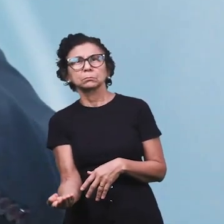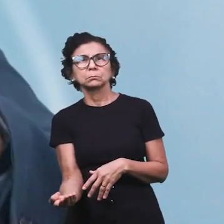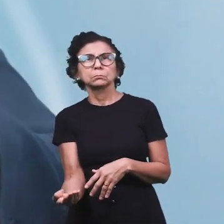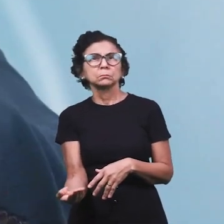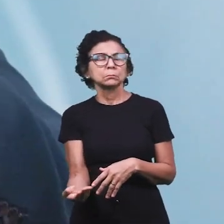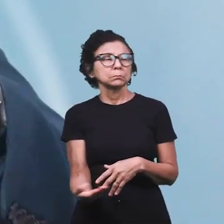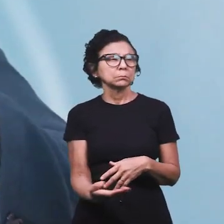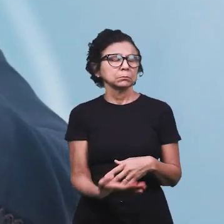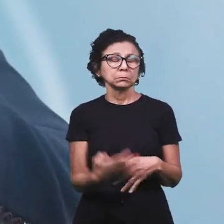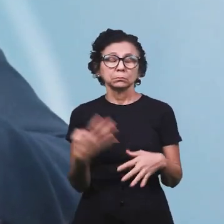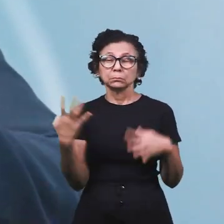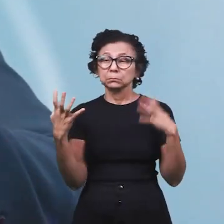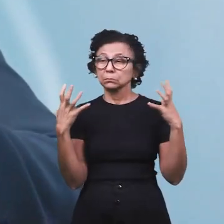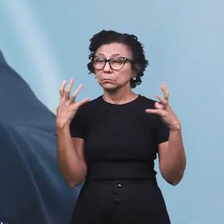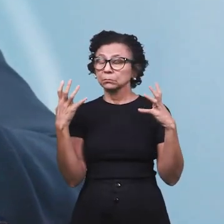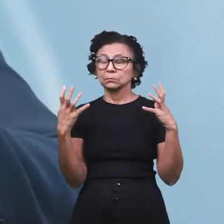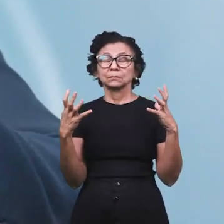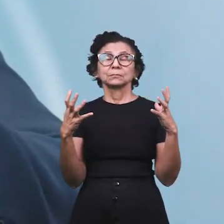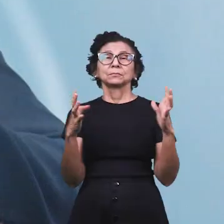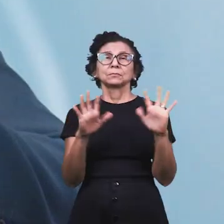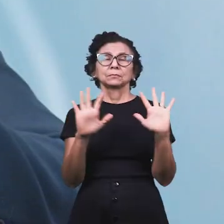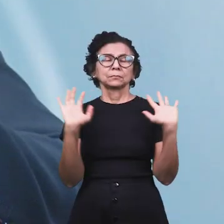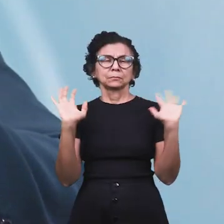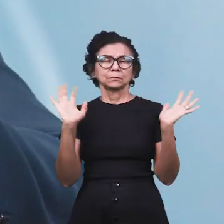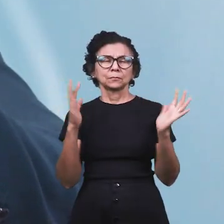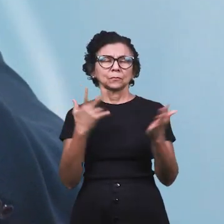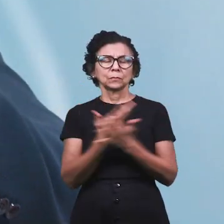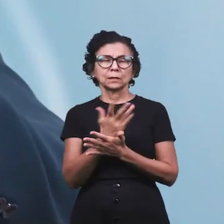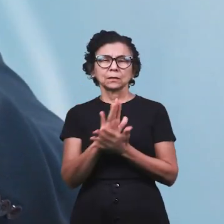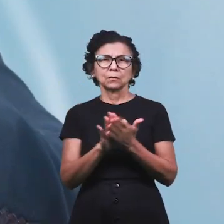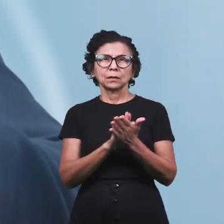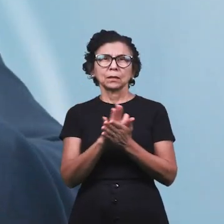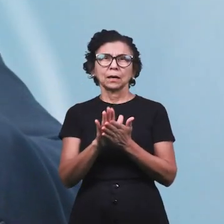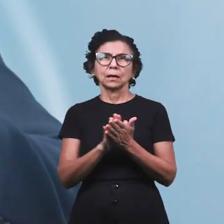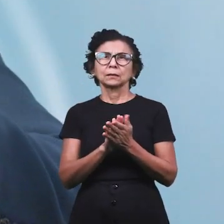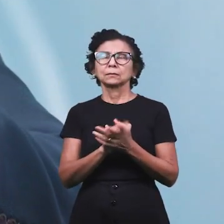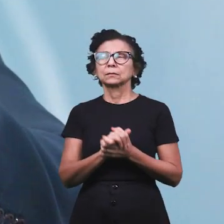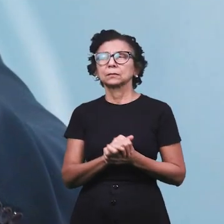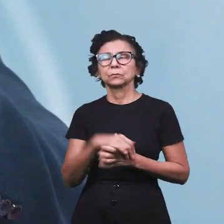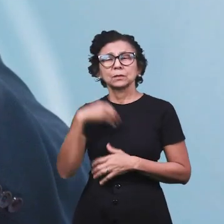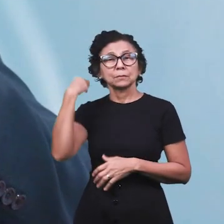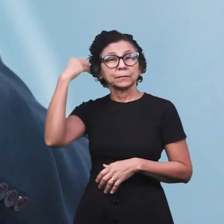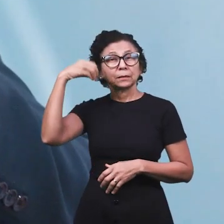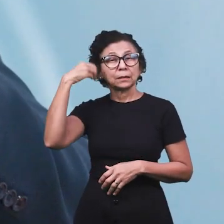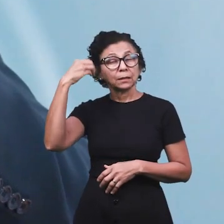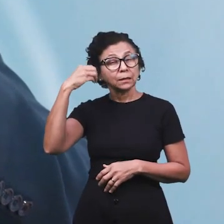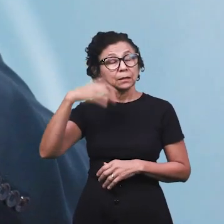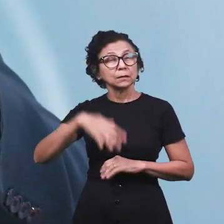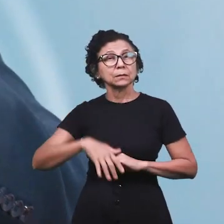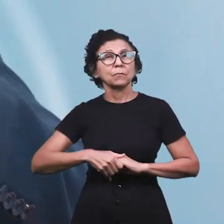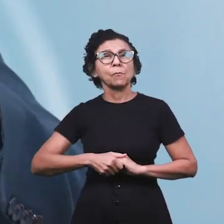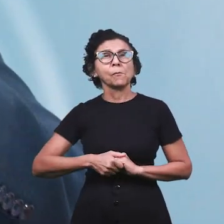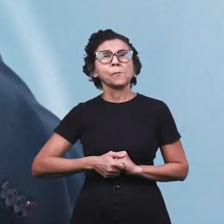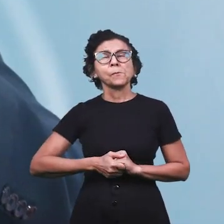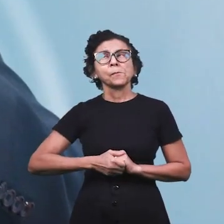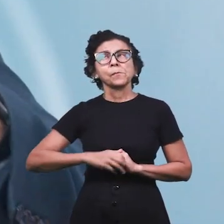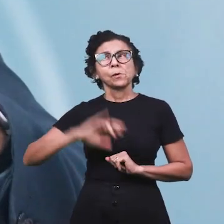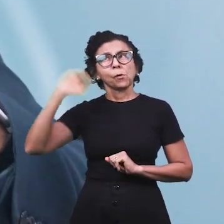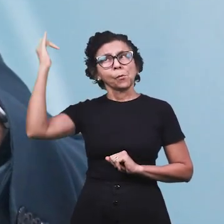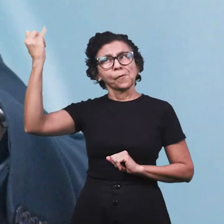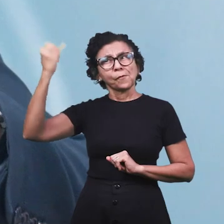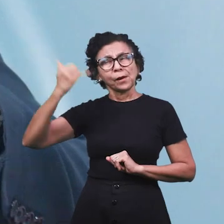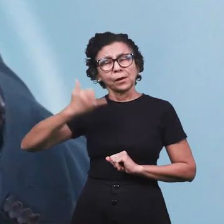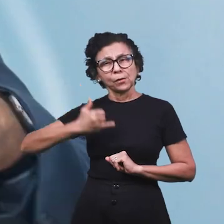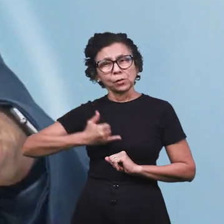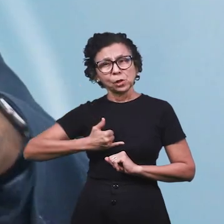E até tudo se resolver, mas glória a Deus, nada aconteceu. O Senhor me deu uma experiência, o Senhor falou comigo na hora, olha, eu que tiro